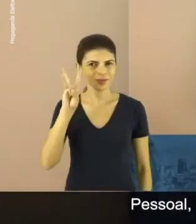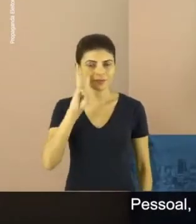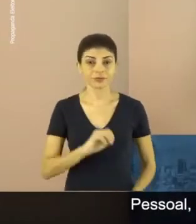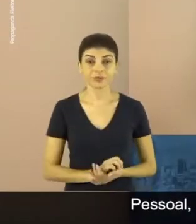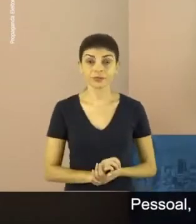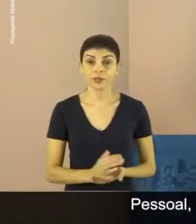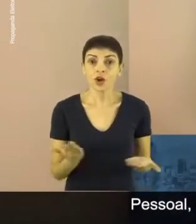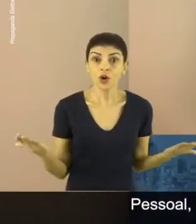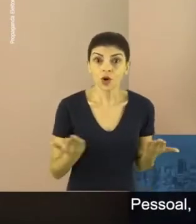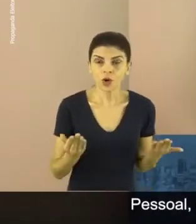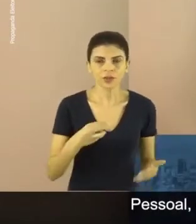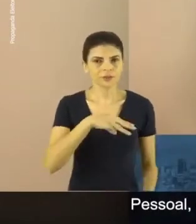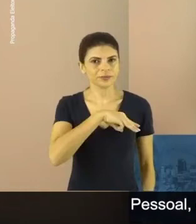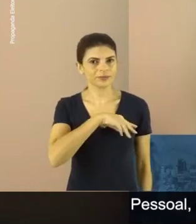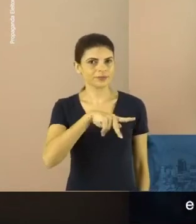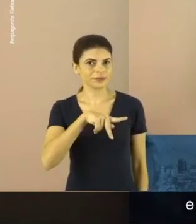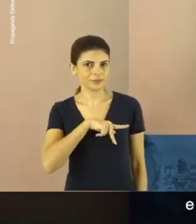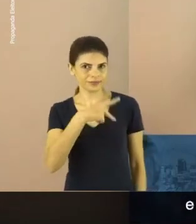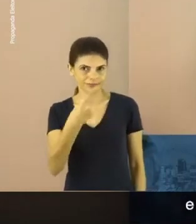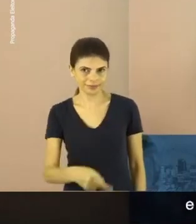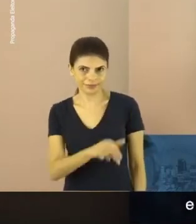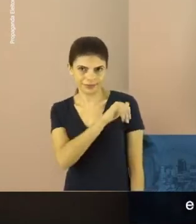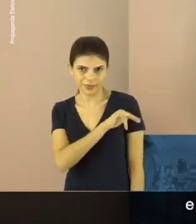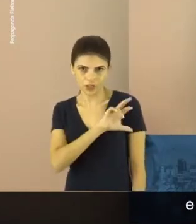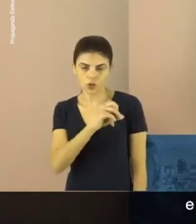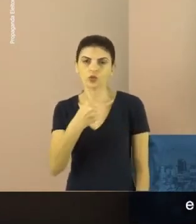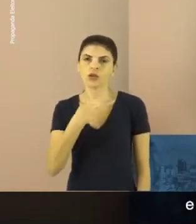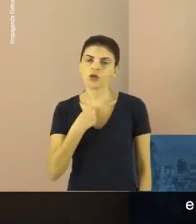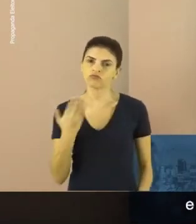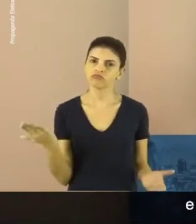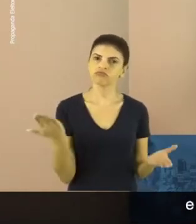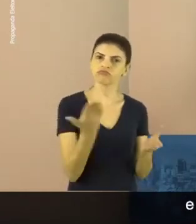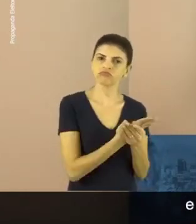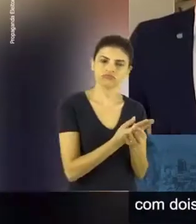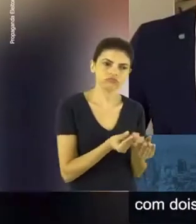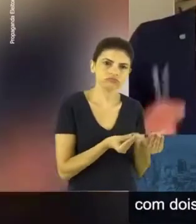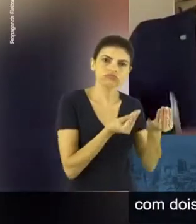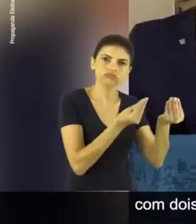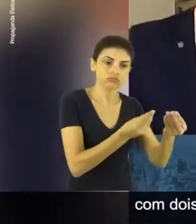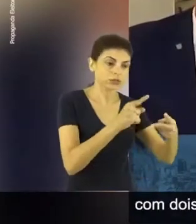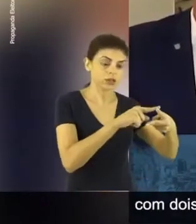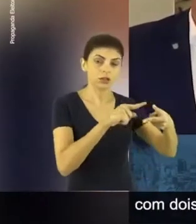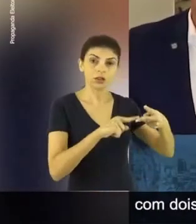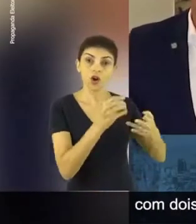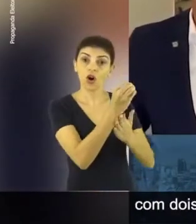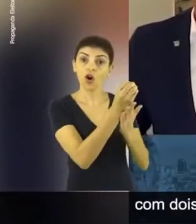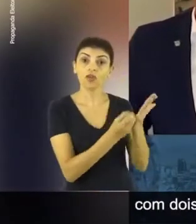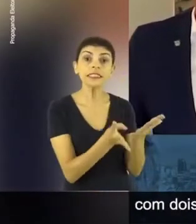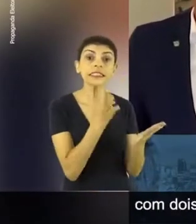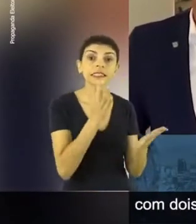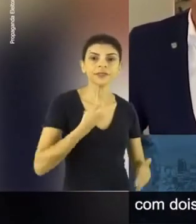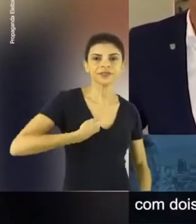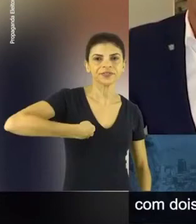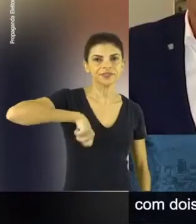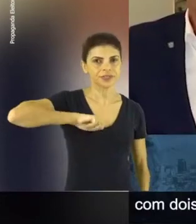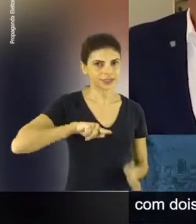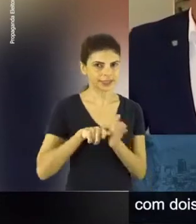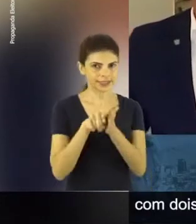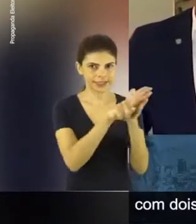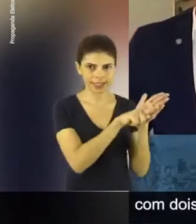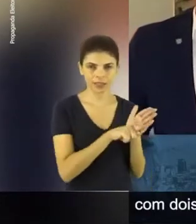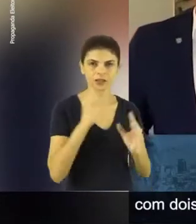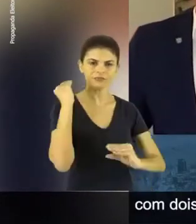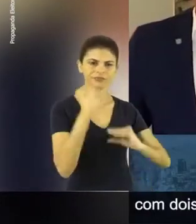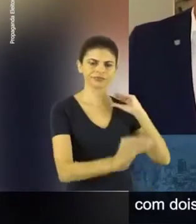no Ministério Público do Estado do Rio de Janeiro e no Tribunal de Contas do Estado do Rio de Janeiro com 2 ofícios, cobrando fiscalização